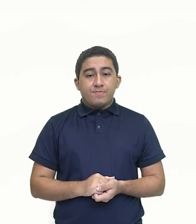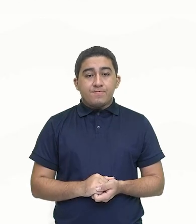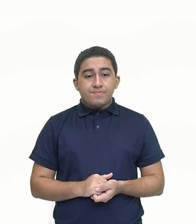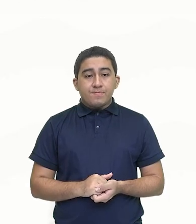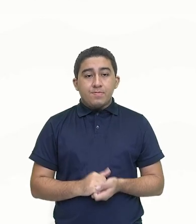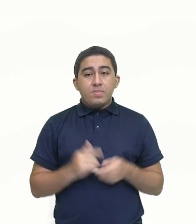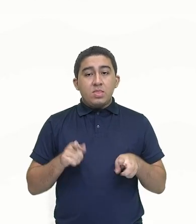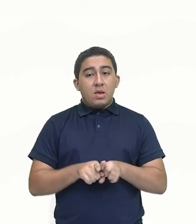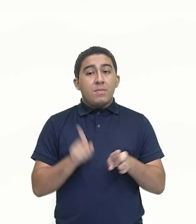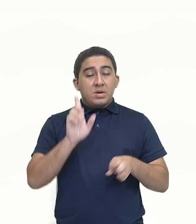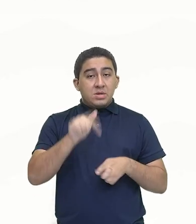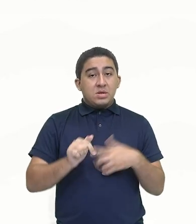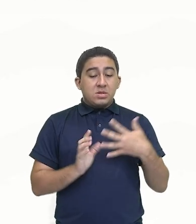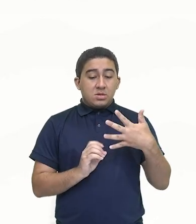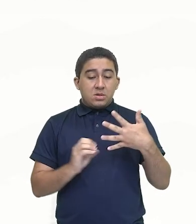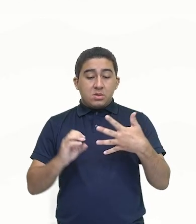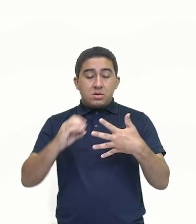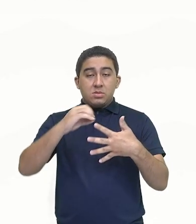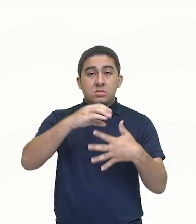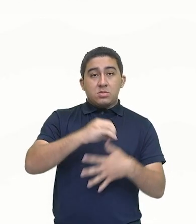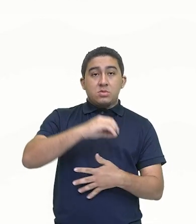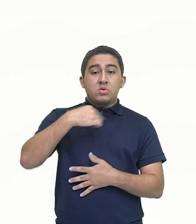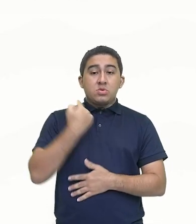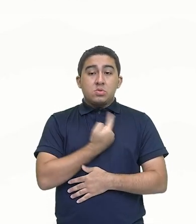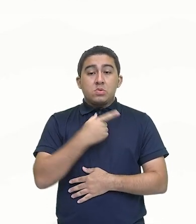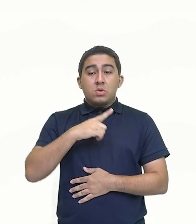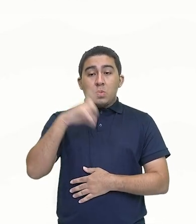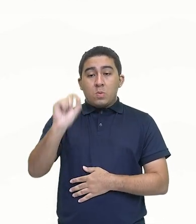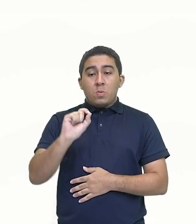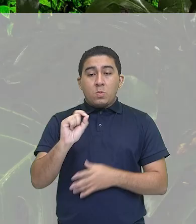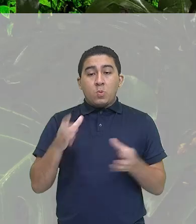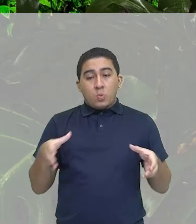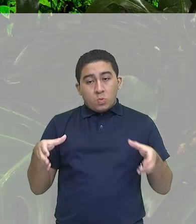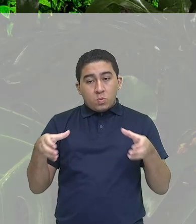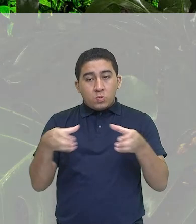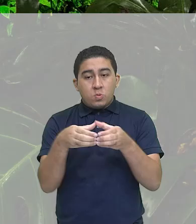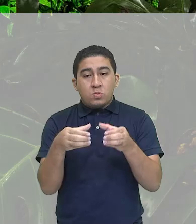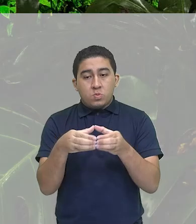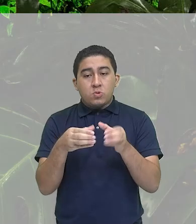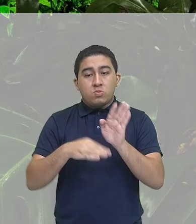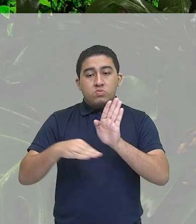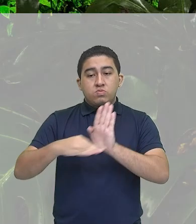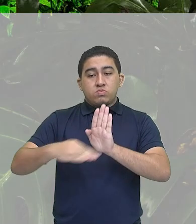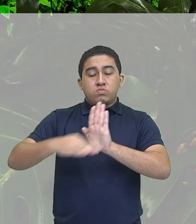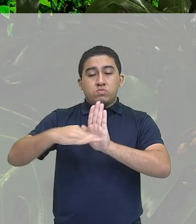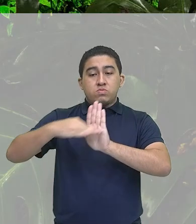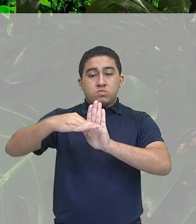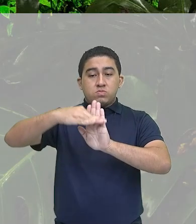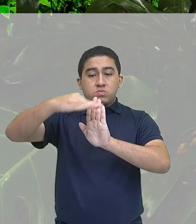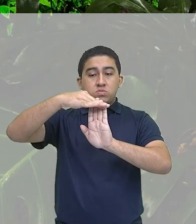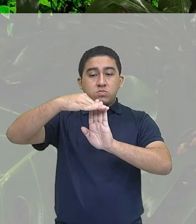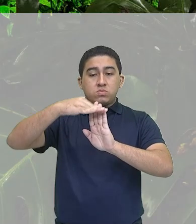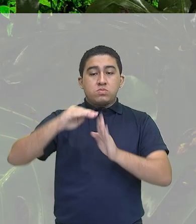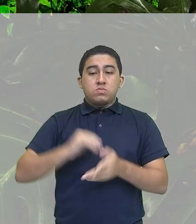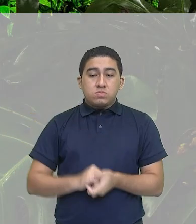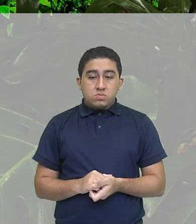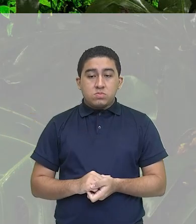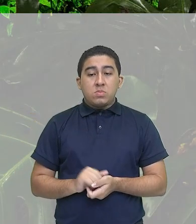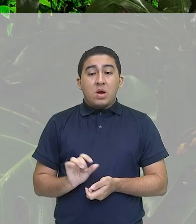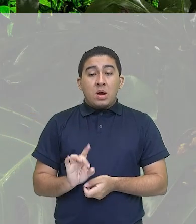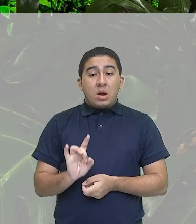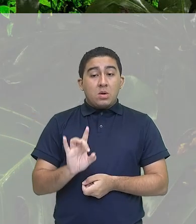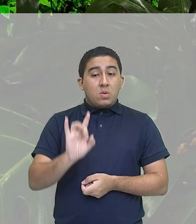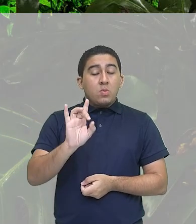nessa cadeia trófica, nós temos um conjunto de níveis tróficos. A cada